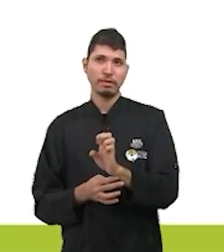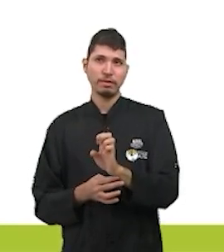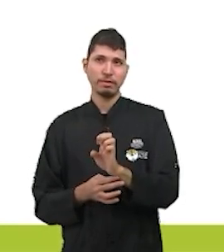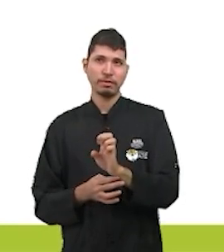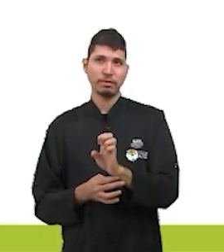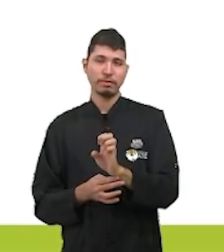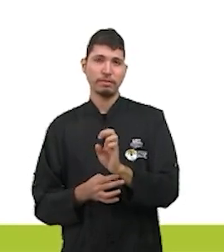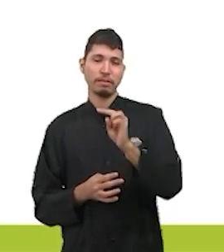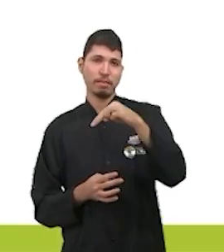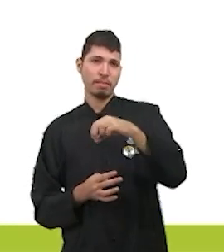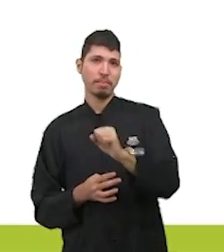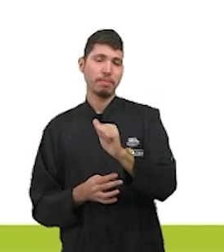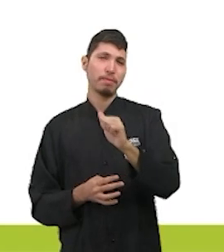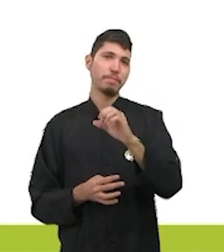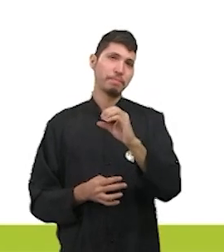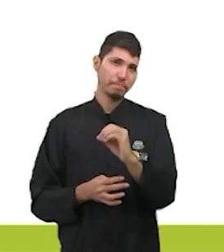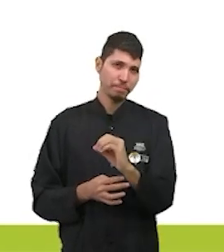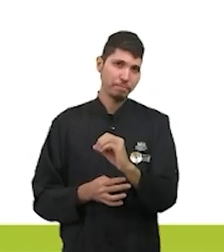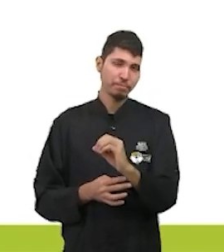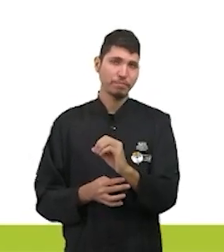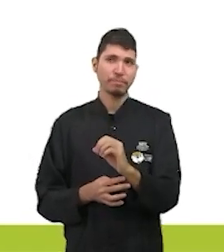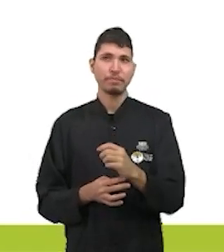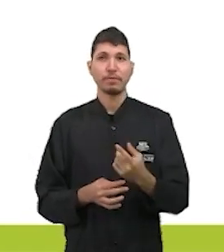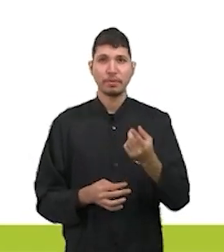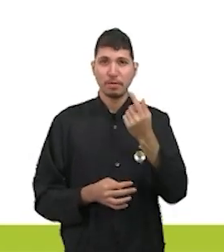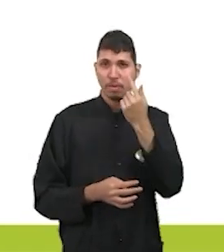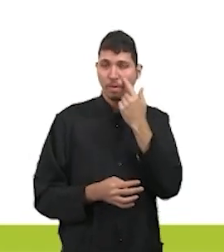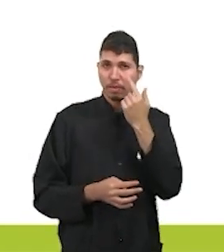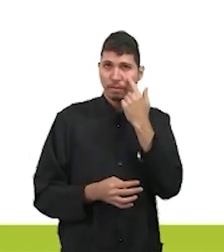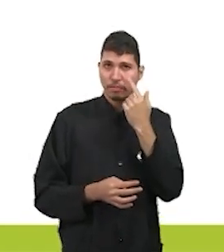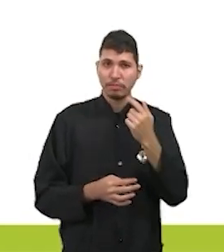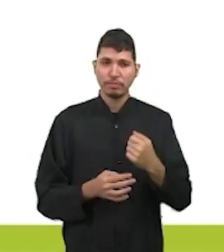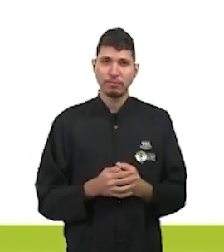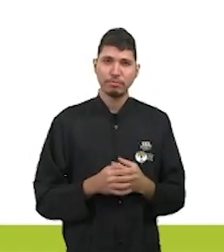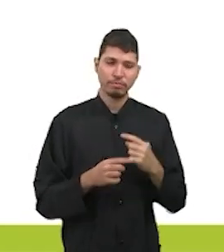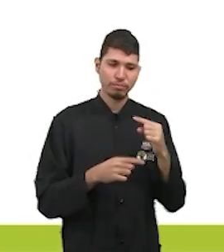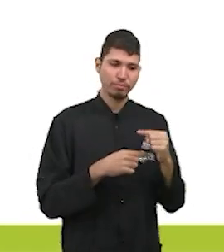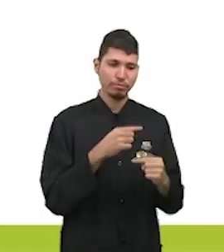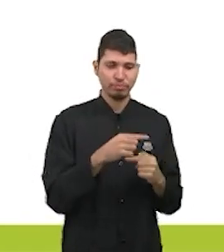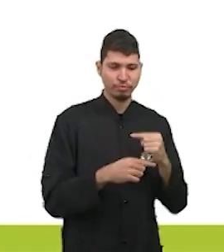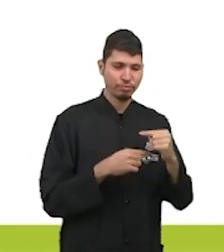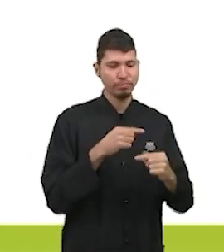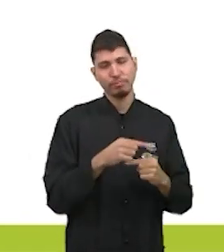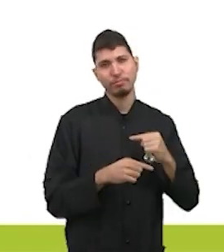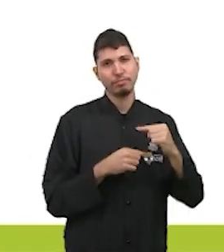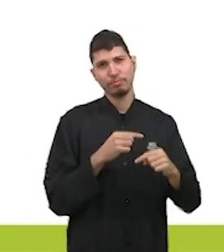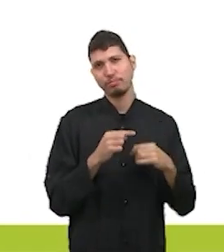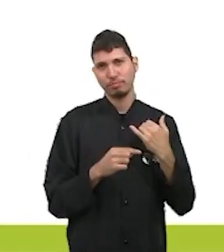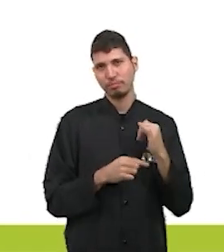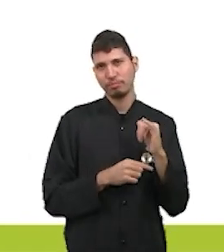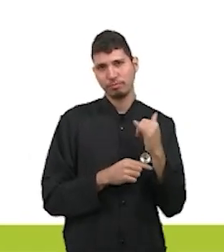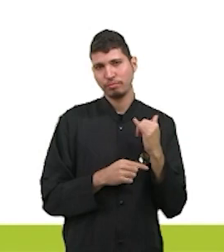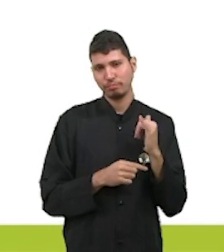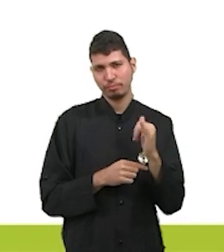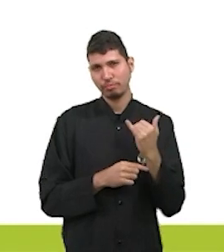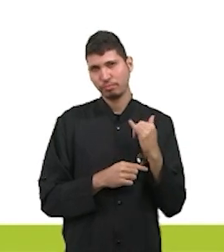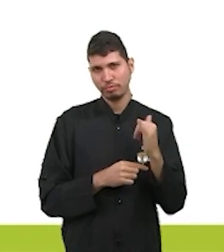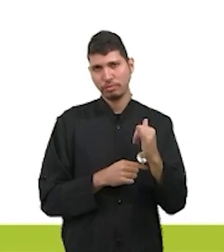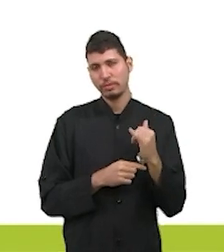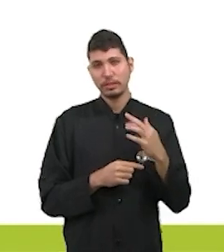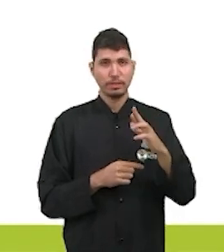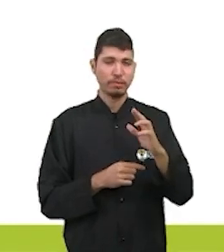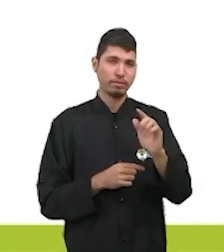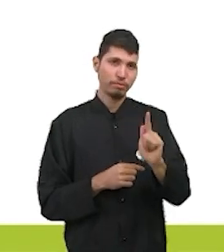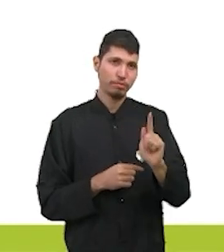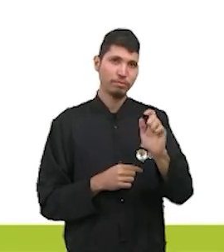é o nosso gerador, é a nossa fonte, né, que está gerando ali a tensão, a DDP, tá? A diferença de